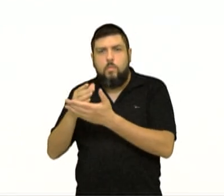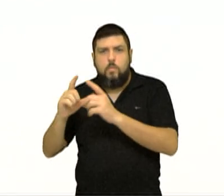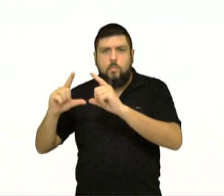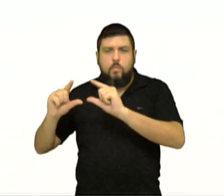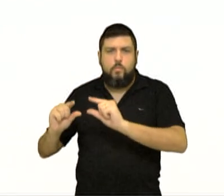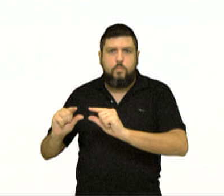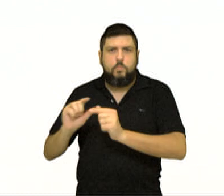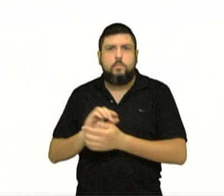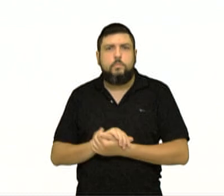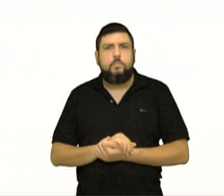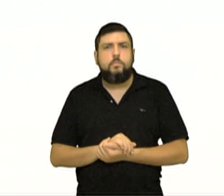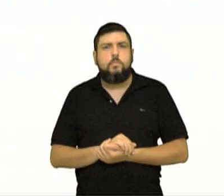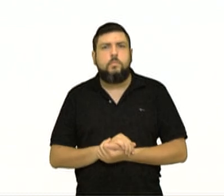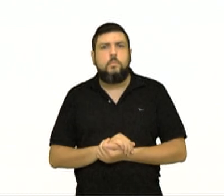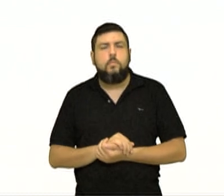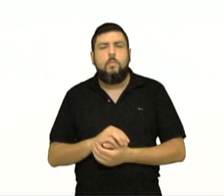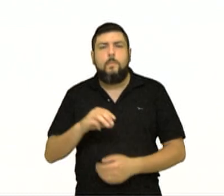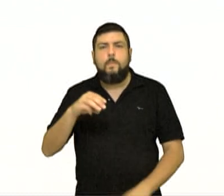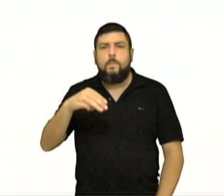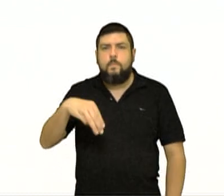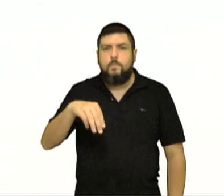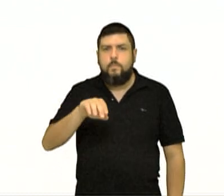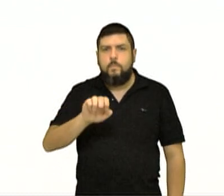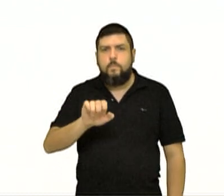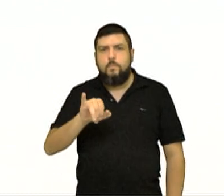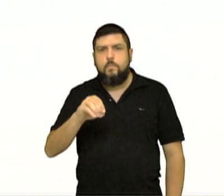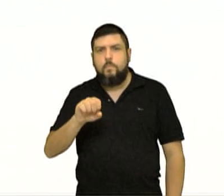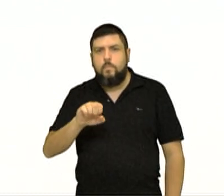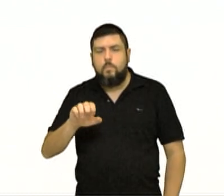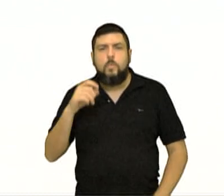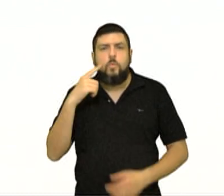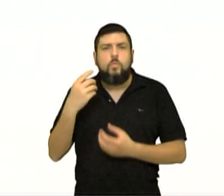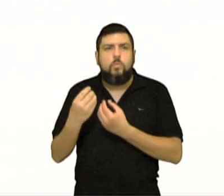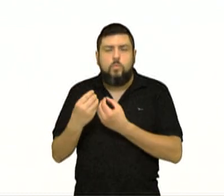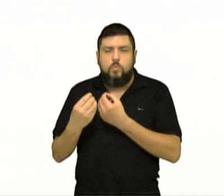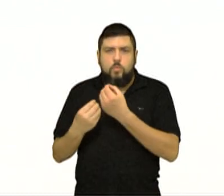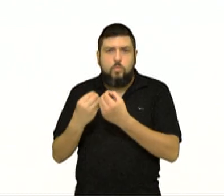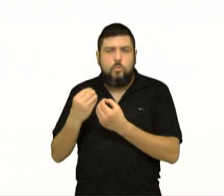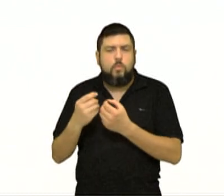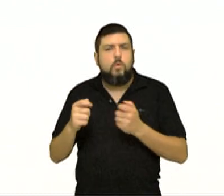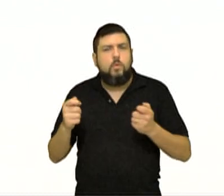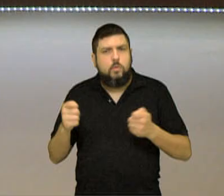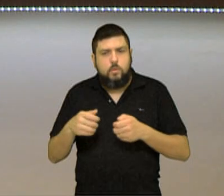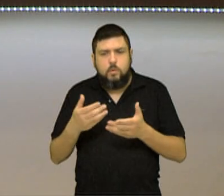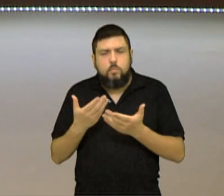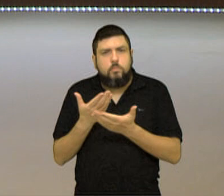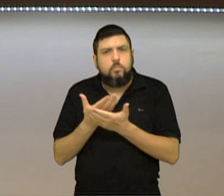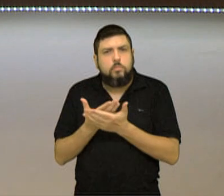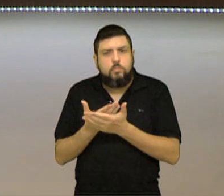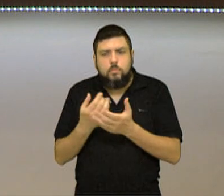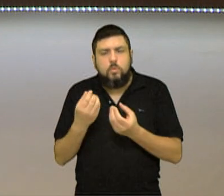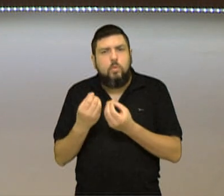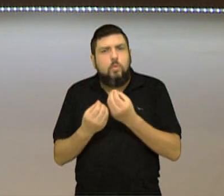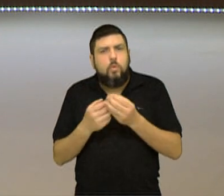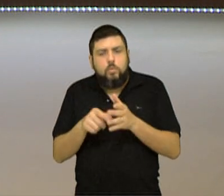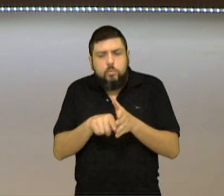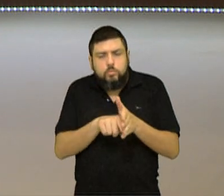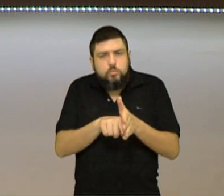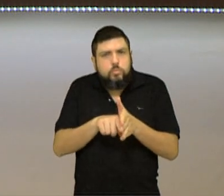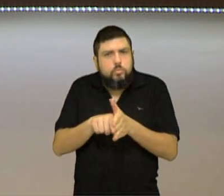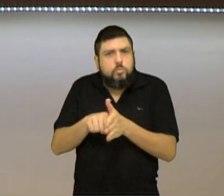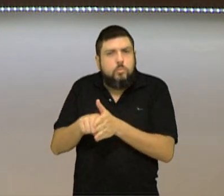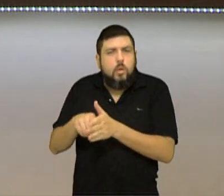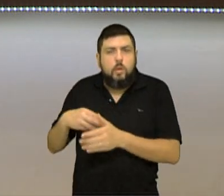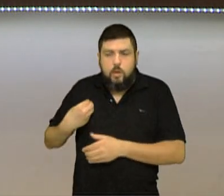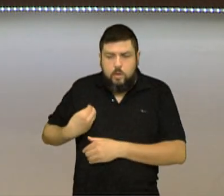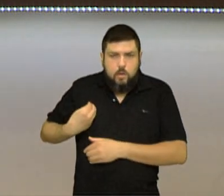Dentro da meiose, nós podemos daí, a partir dela, estudar ciclos de vida que acontecem em alguns